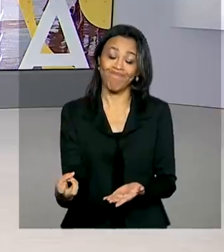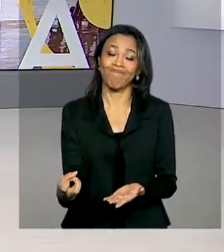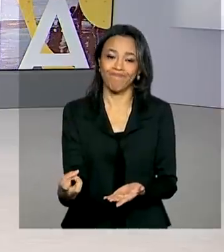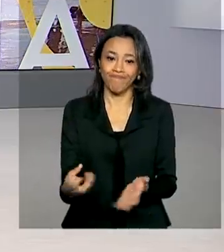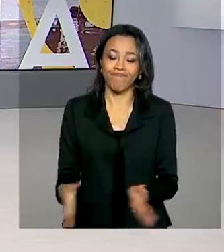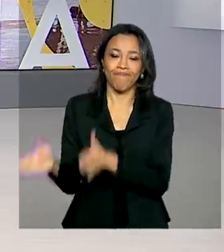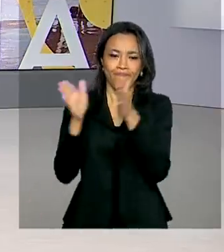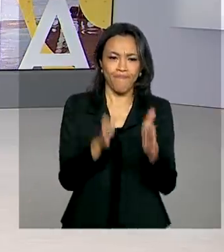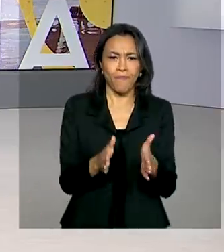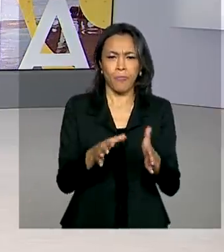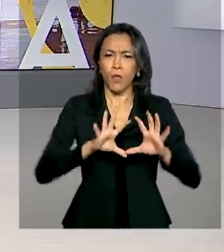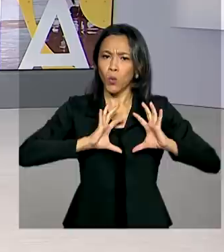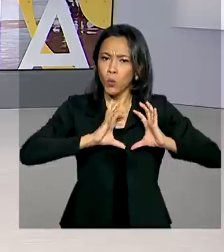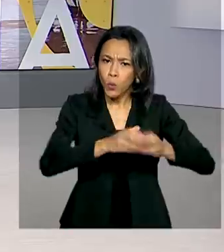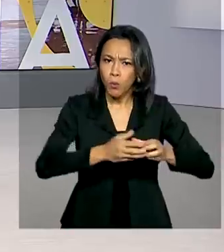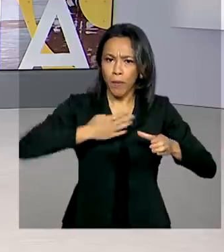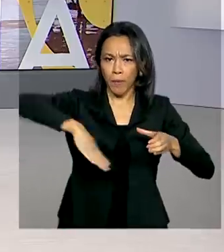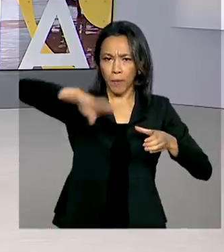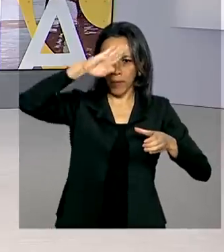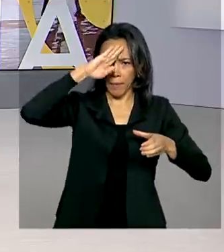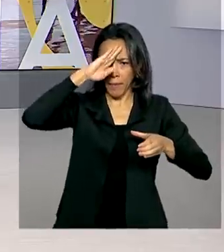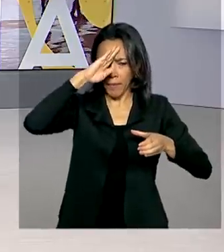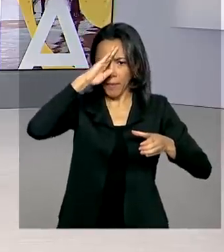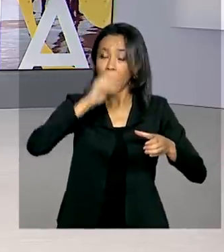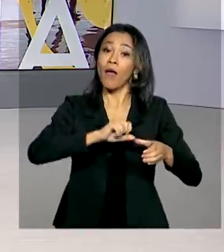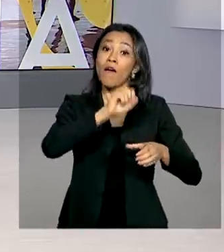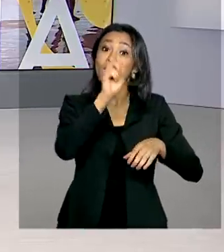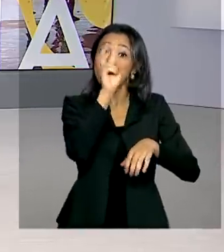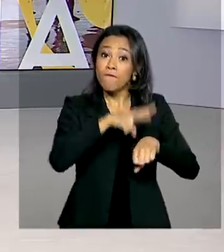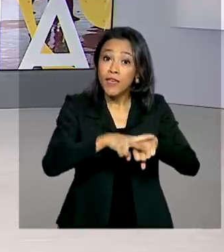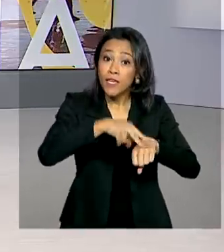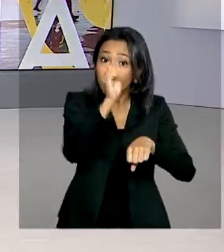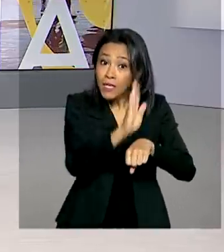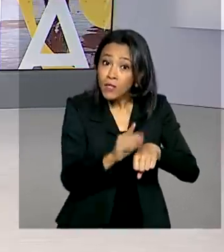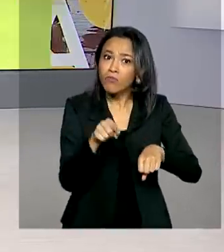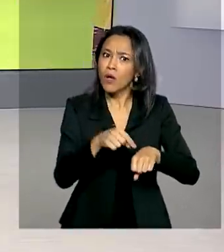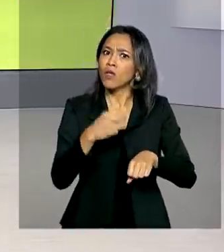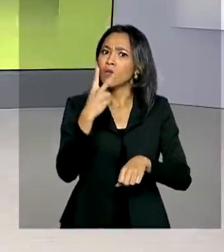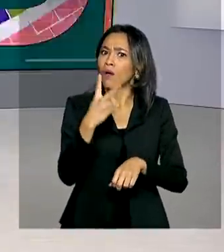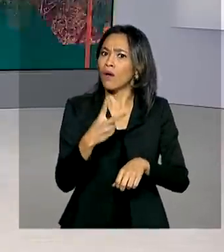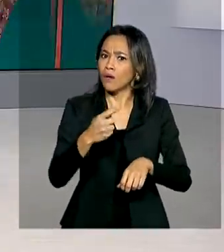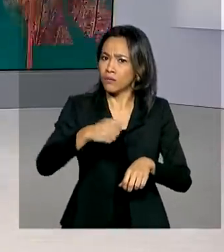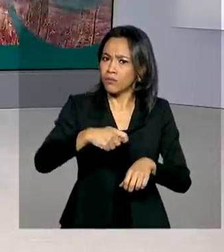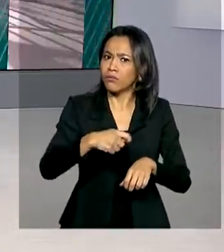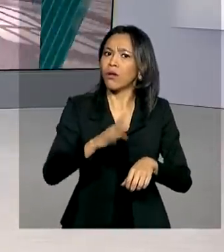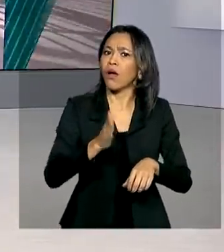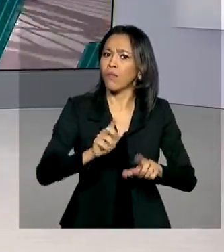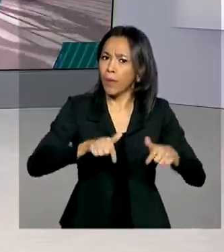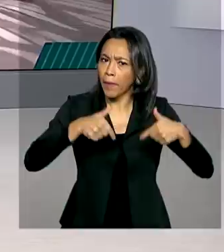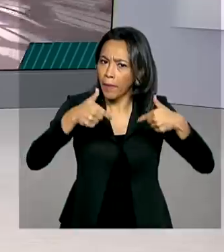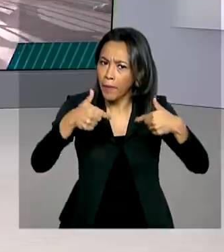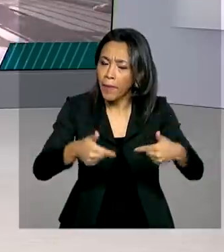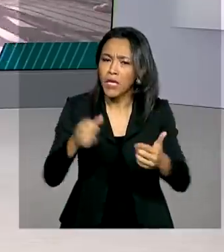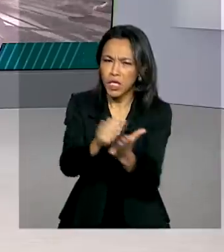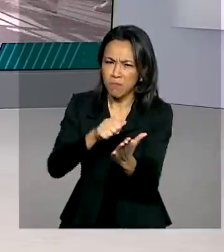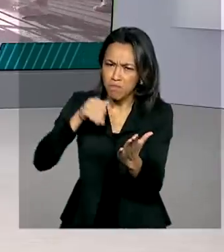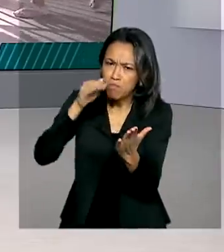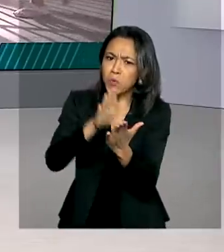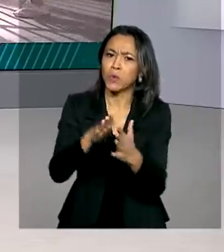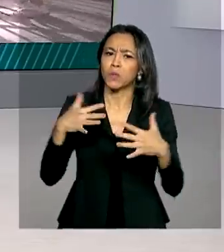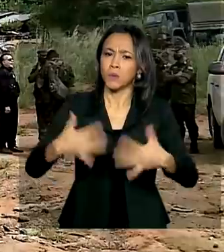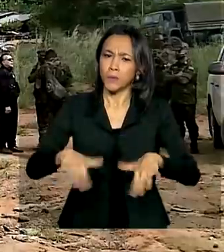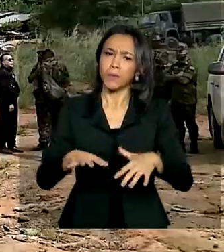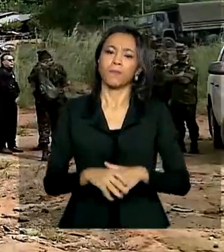A Operação Verde Brasil 2 completou duas semanas de atuação e mais de 16 milhões de reais em multas aplicadas.